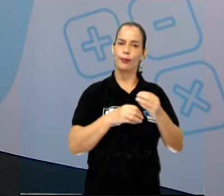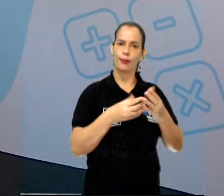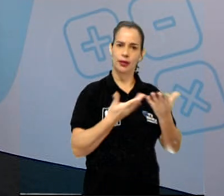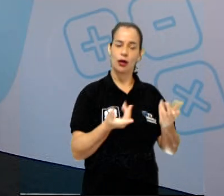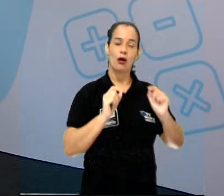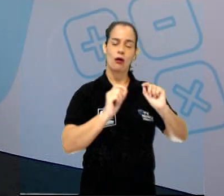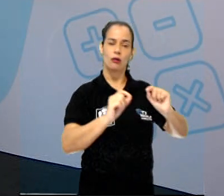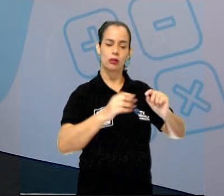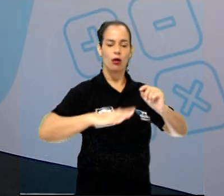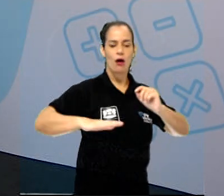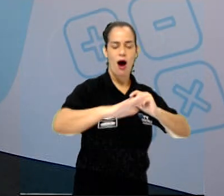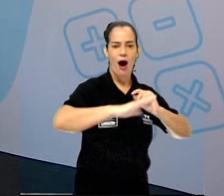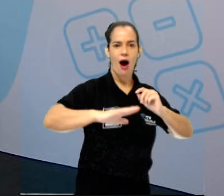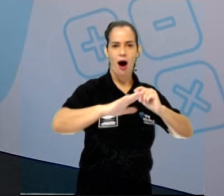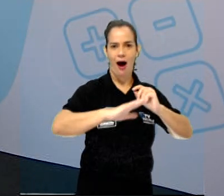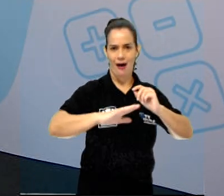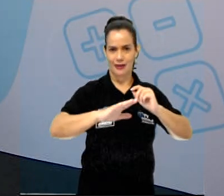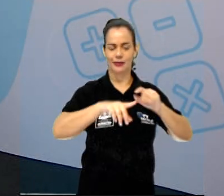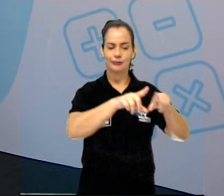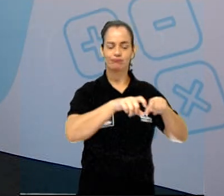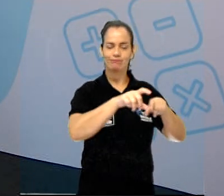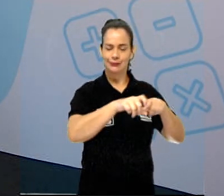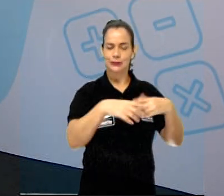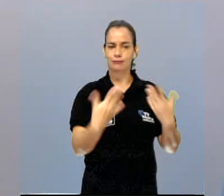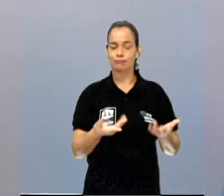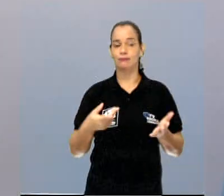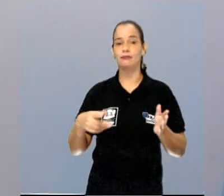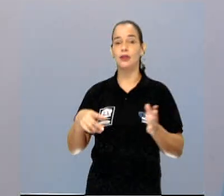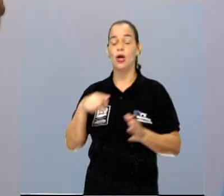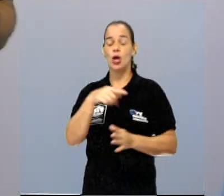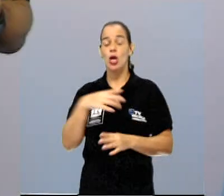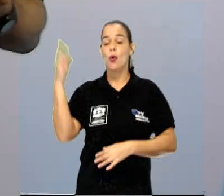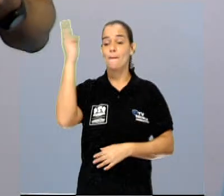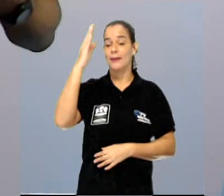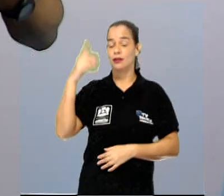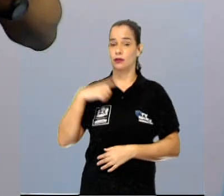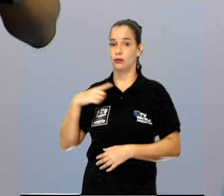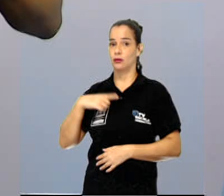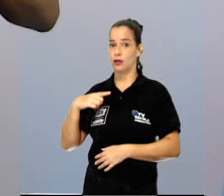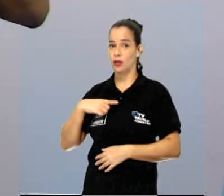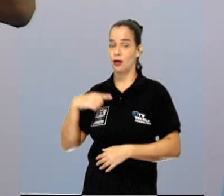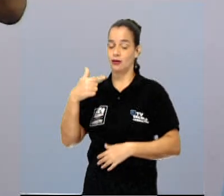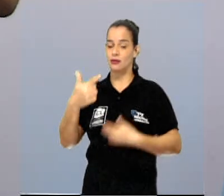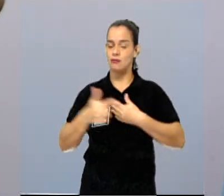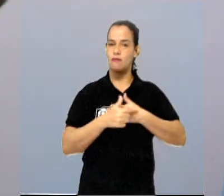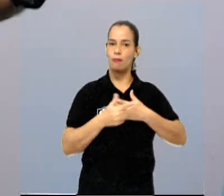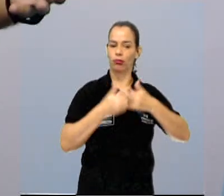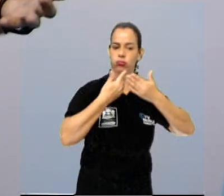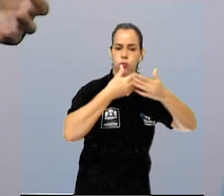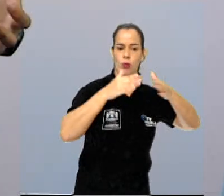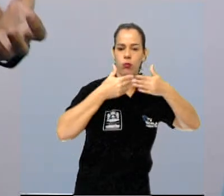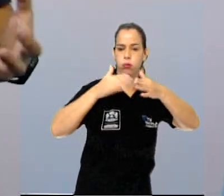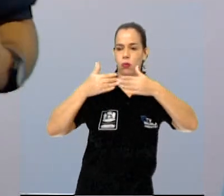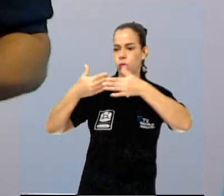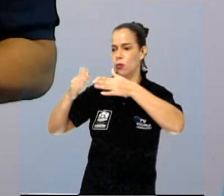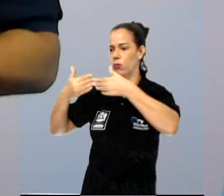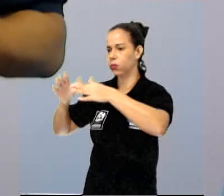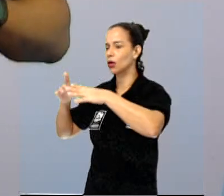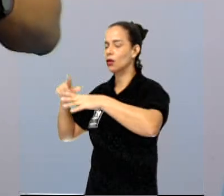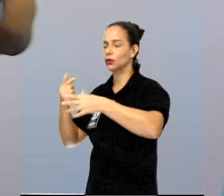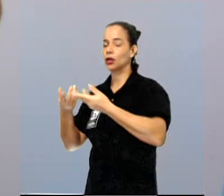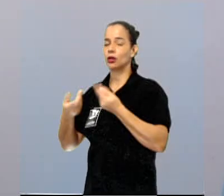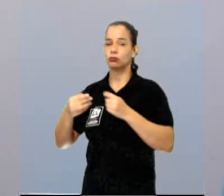das consequências do Brasil ter esse papel de destaque no mundo é a abertura de novas áreas, de